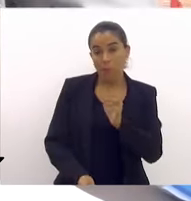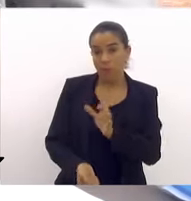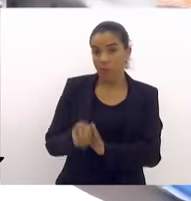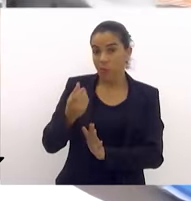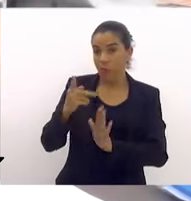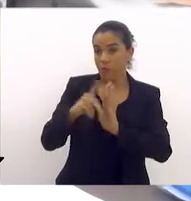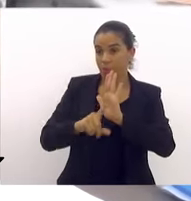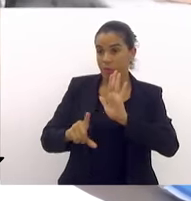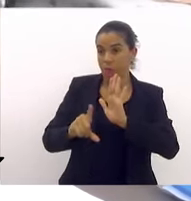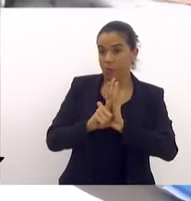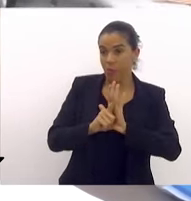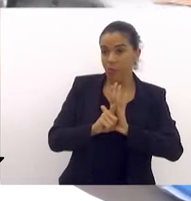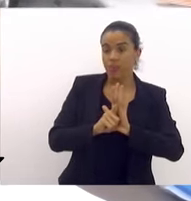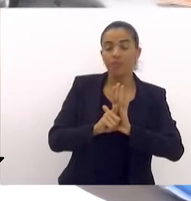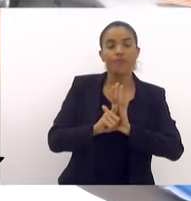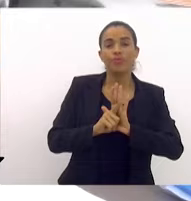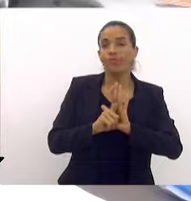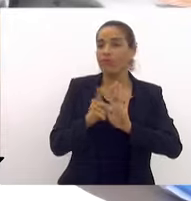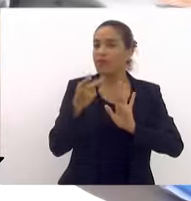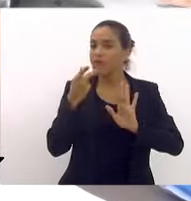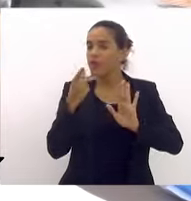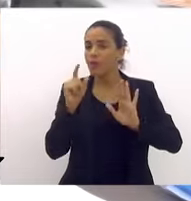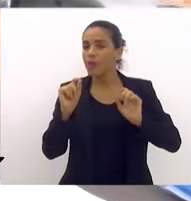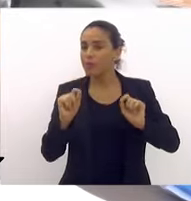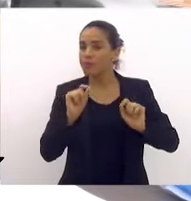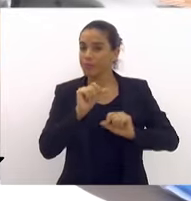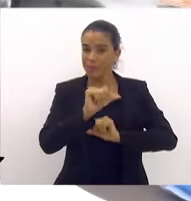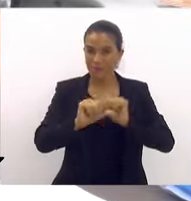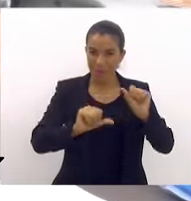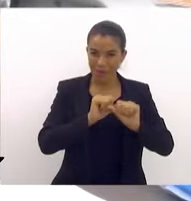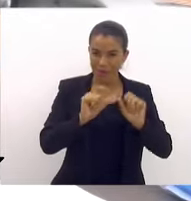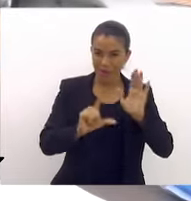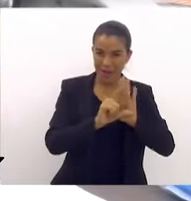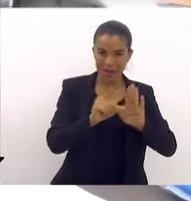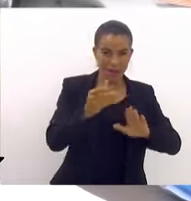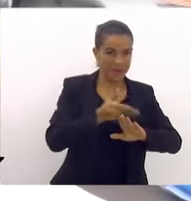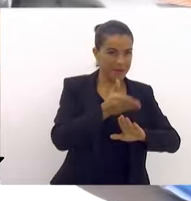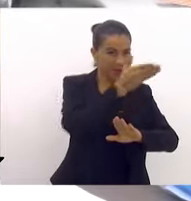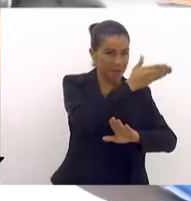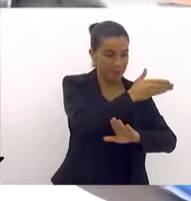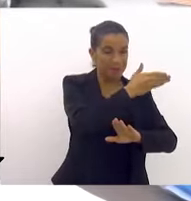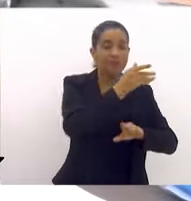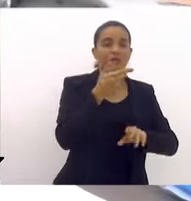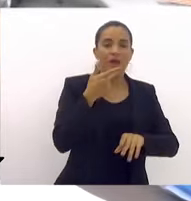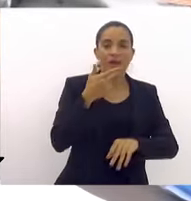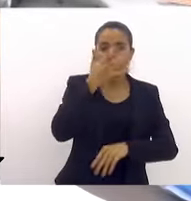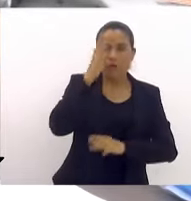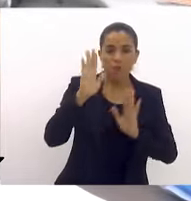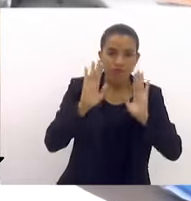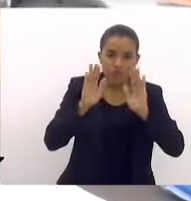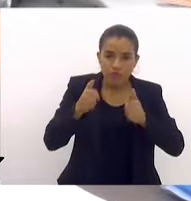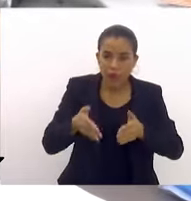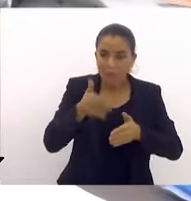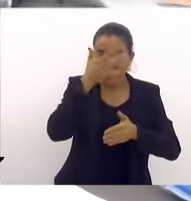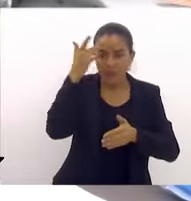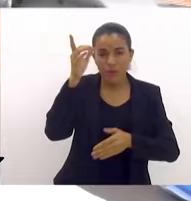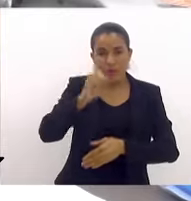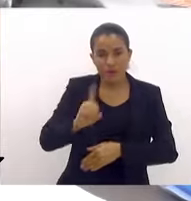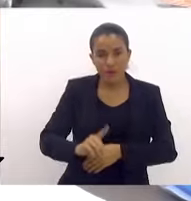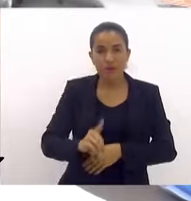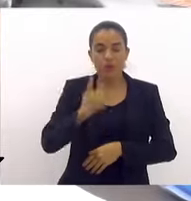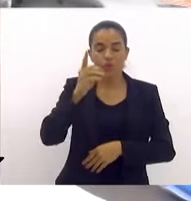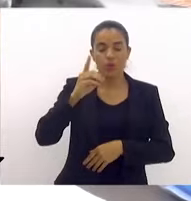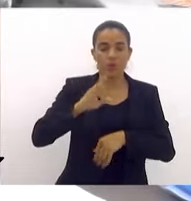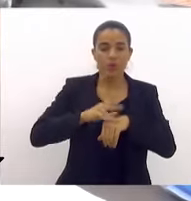de lei dizendo, olha, modificando aquela lei anterior e dizendo que para as pessoas com deficiência, saúde crônica,